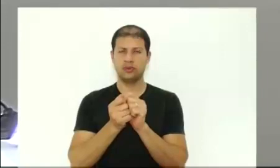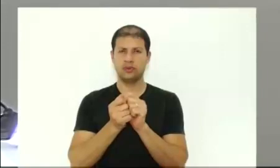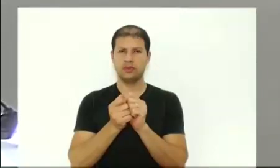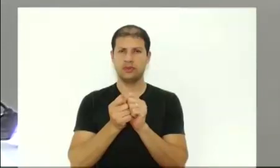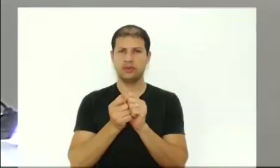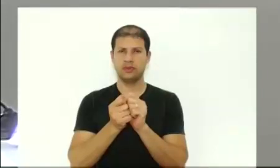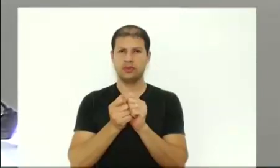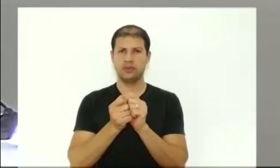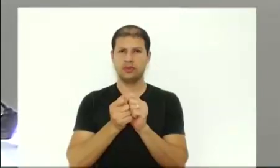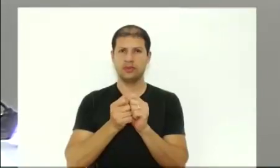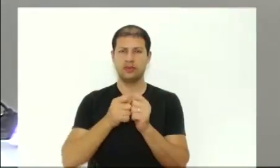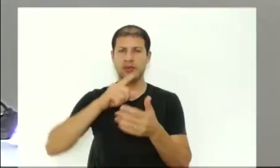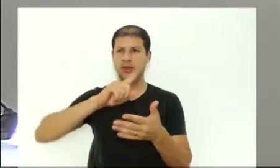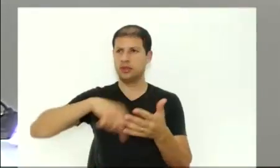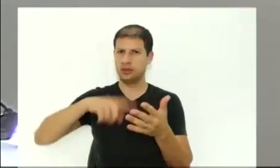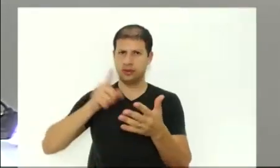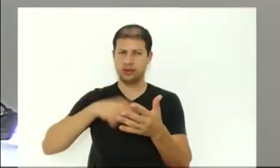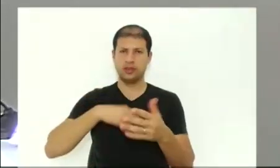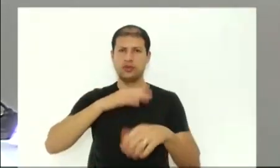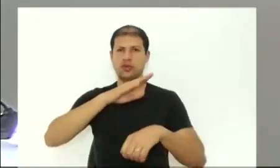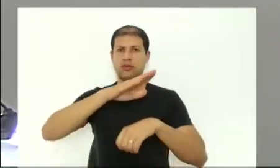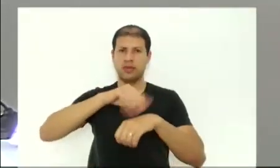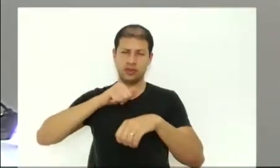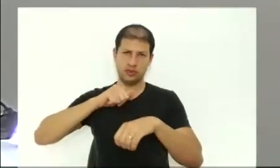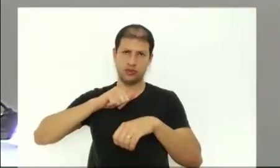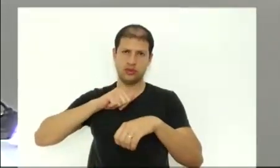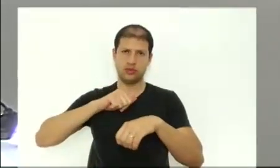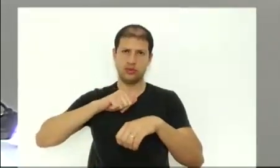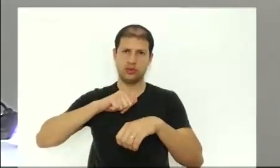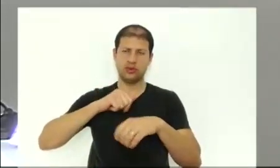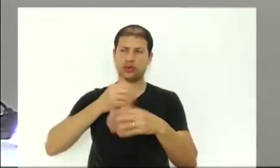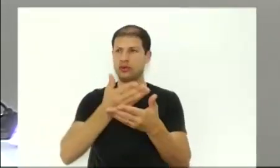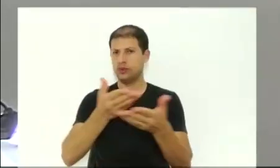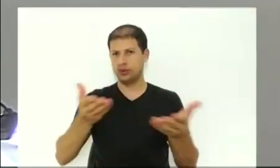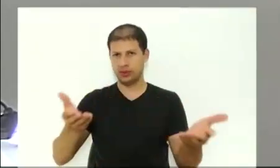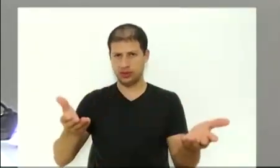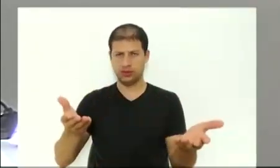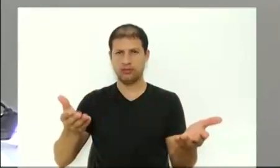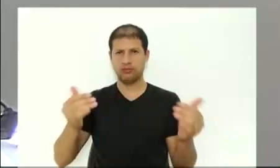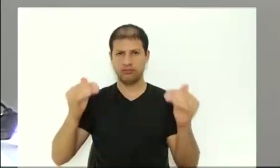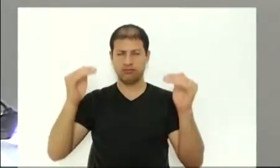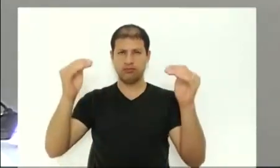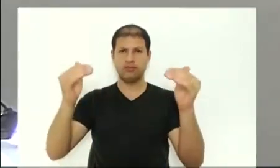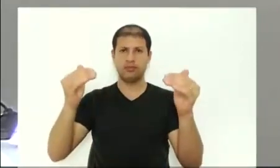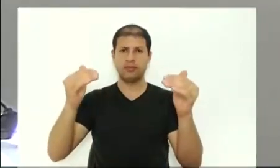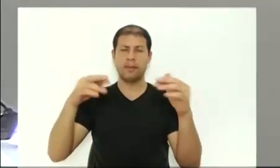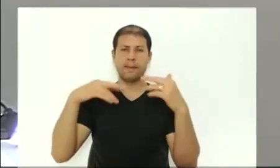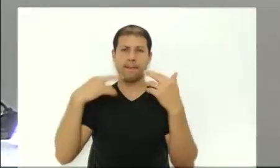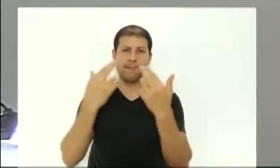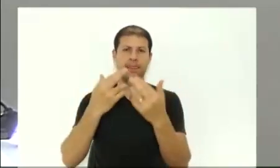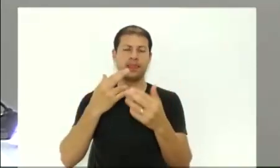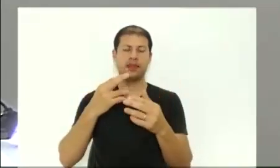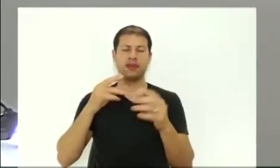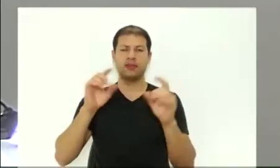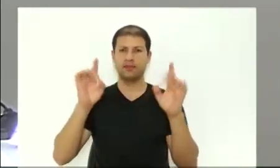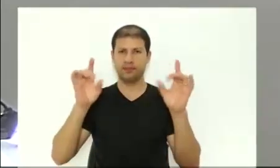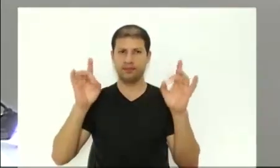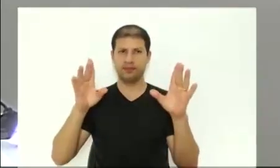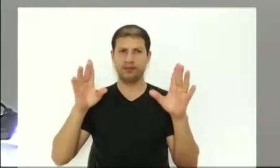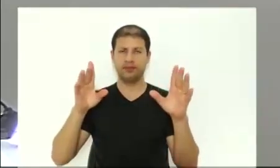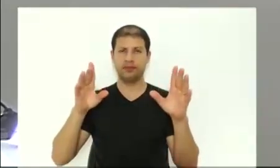cancelo a convocação de vossas senhorias para a referida sessão, que será